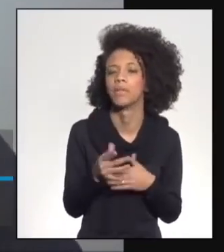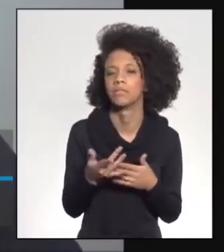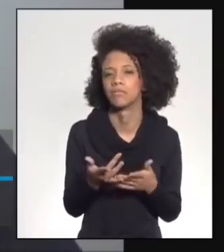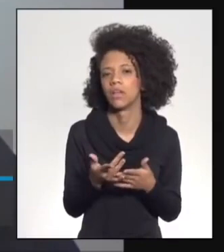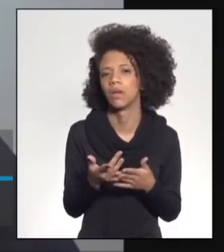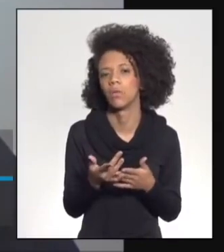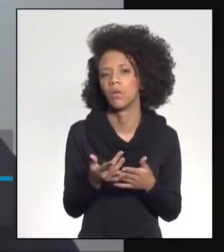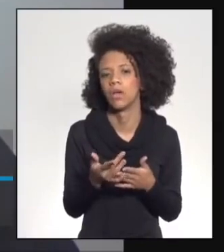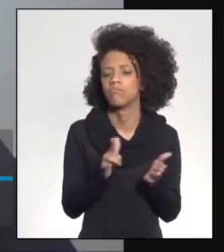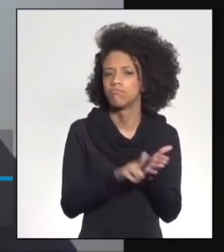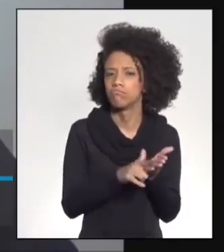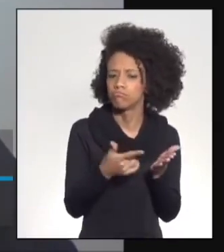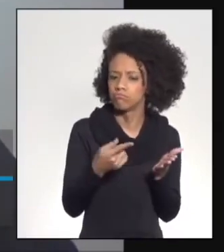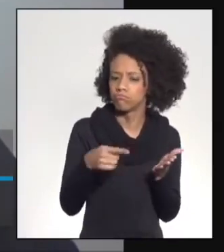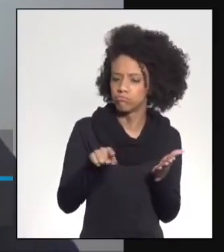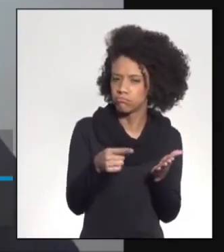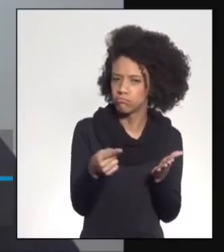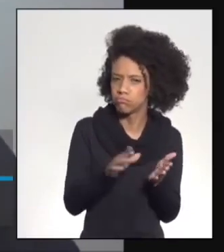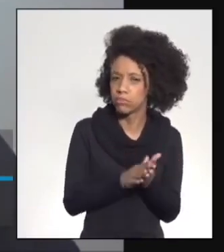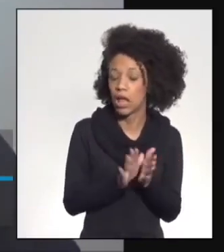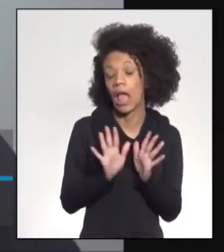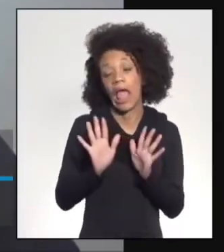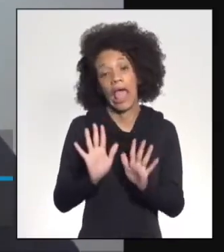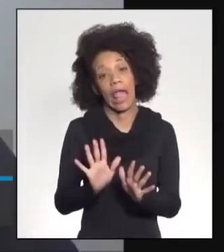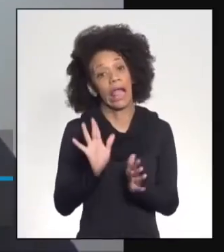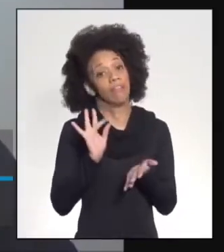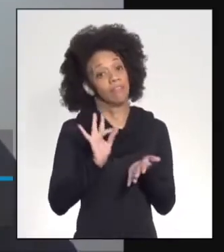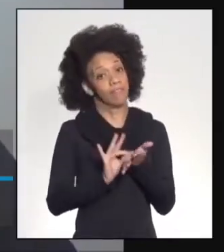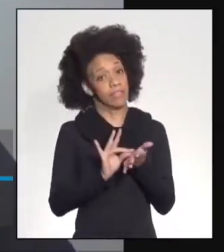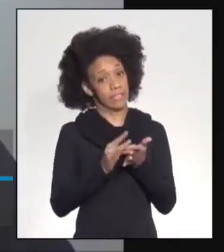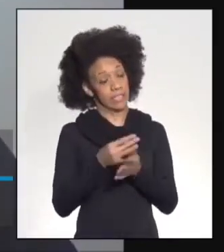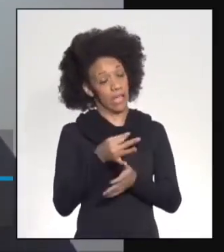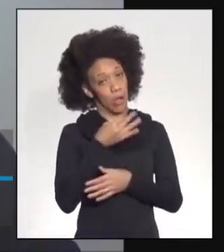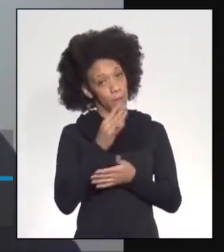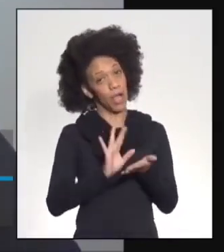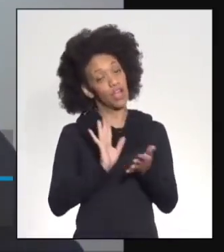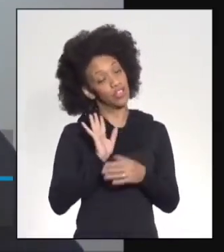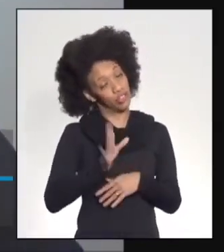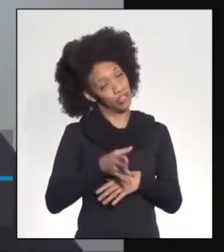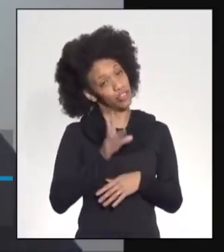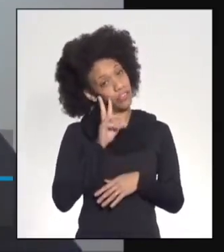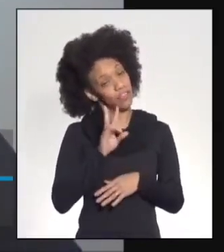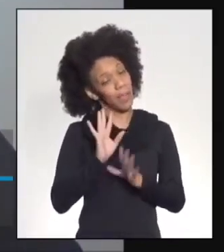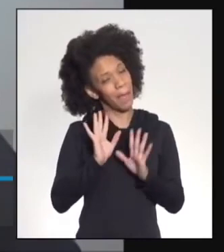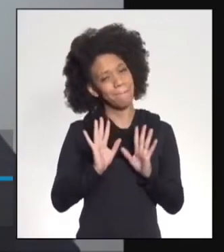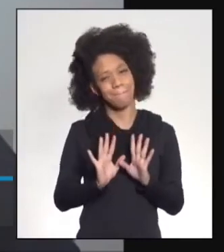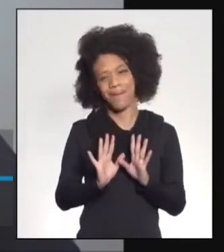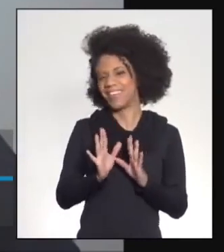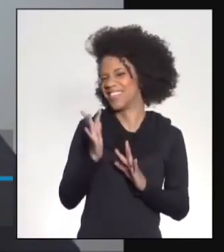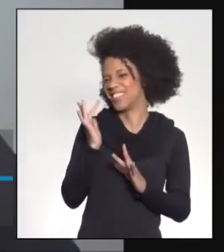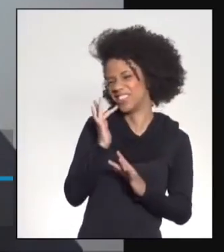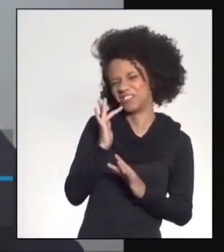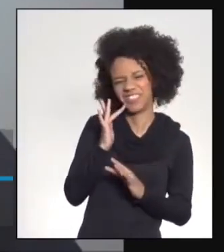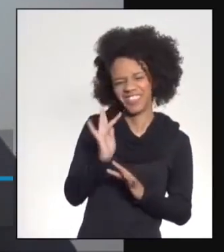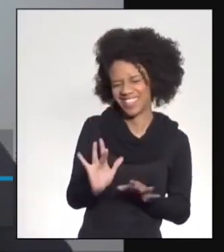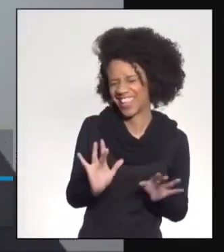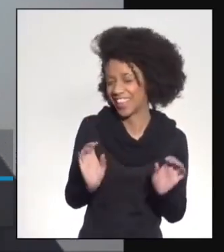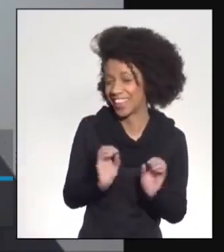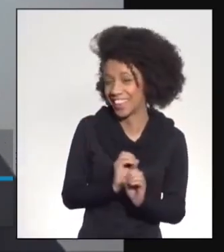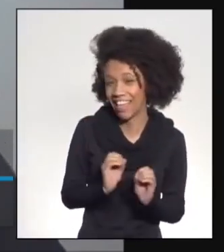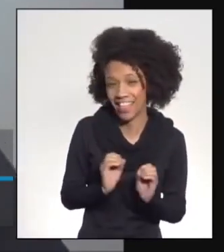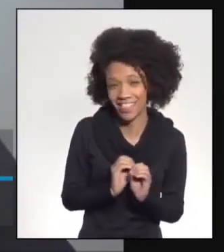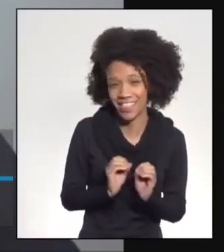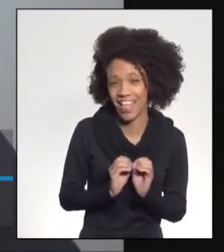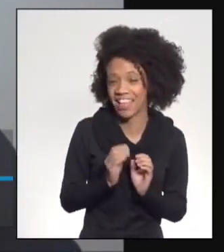da partitura e tal. Eu vou ser bem sincero. Eu já vi, mas eu não sei ler e não